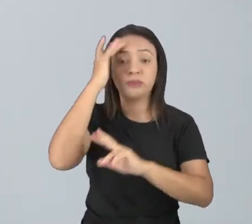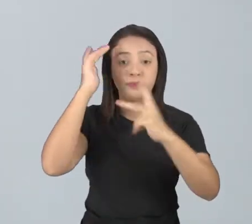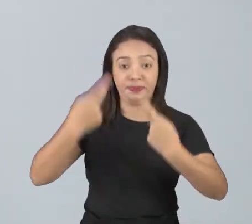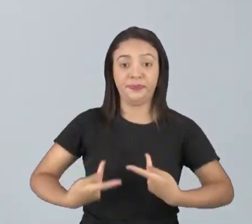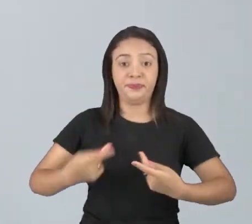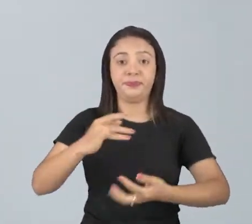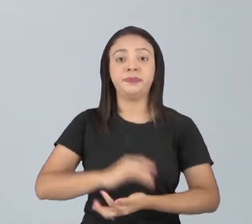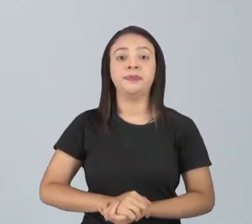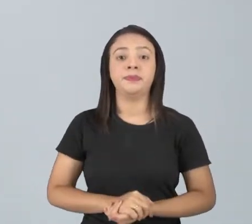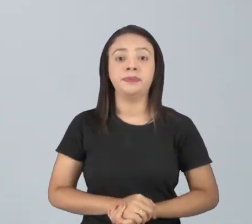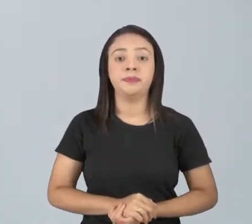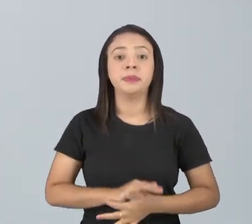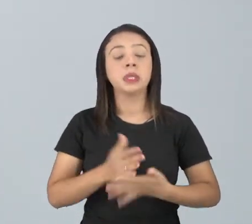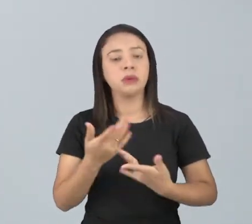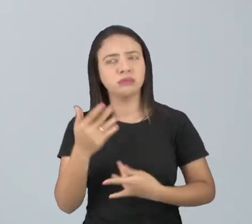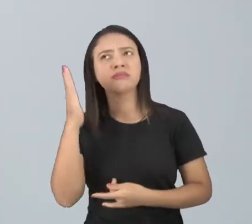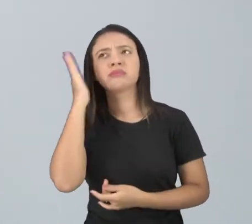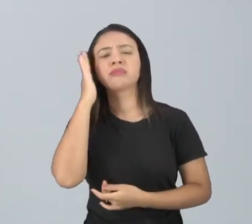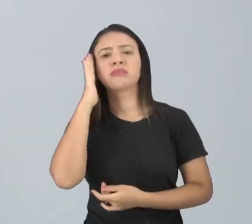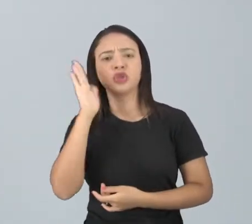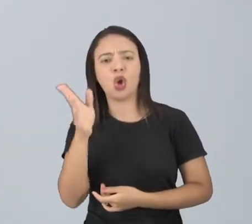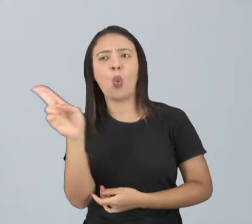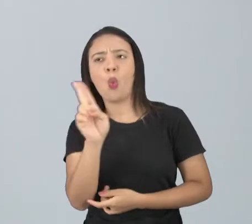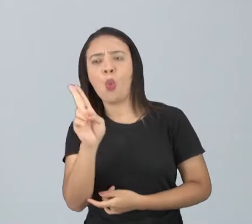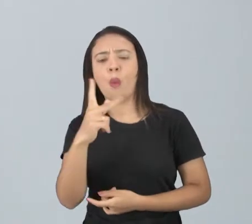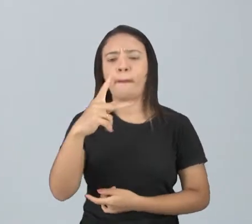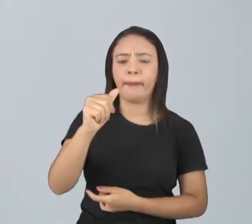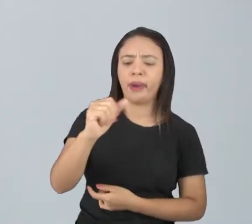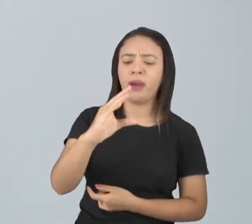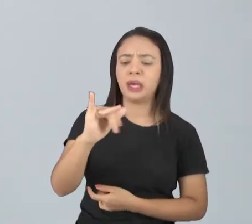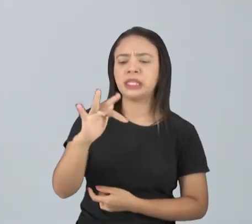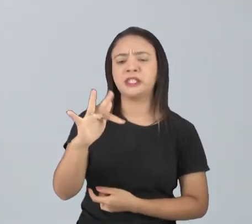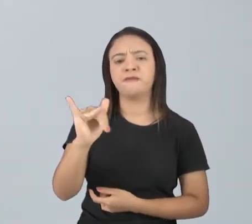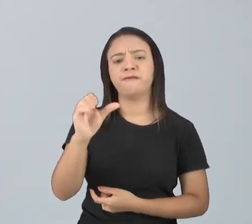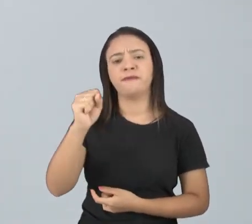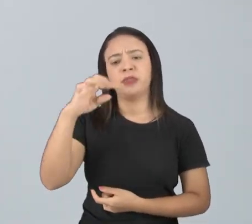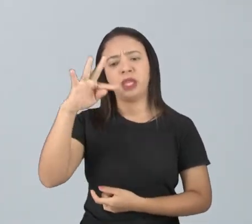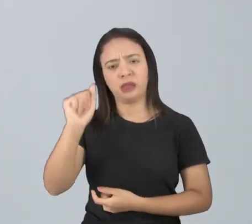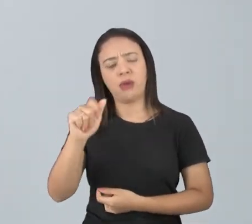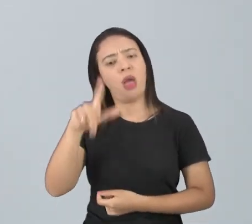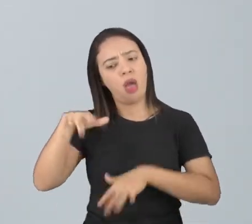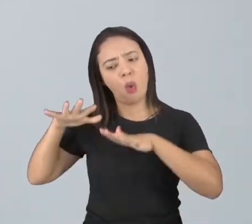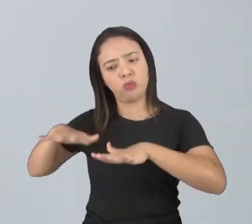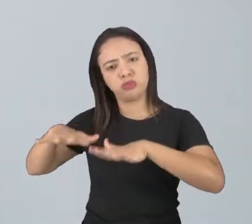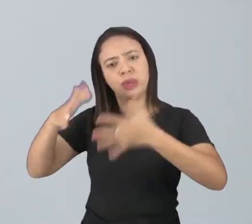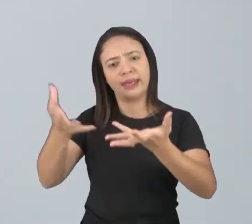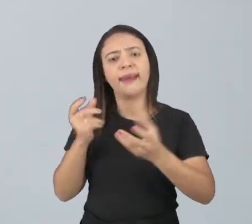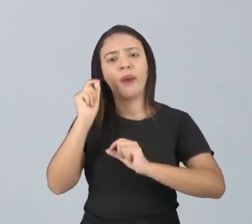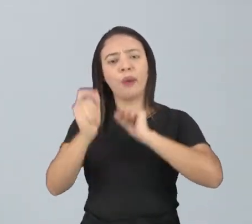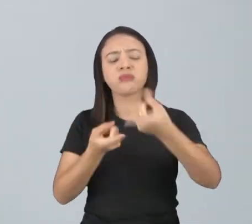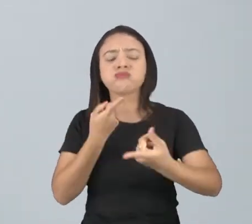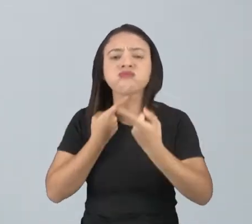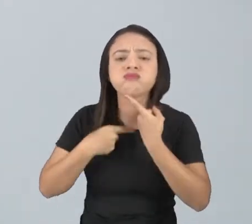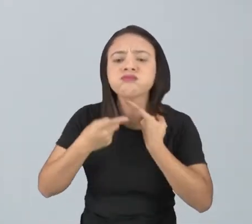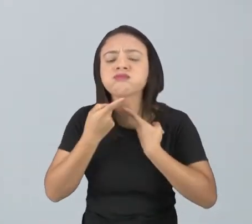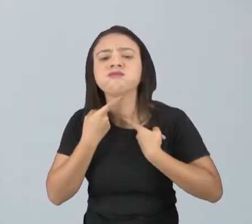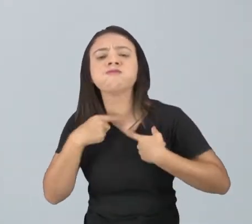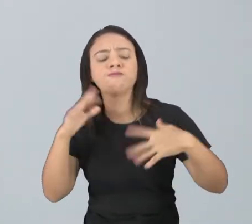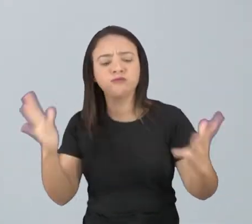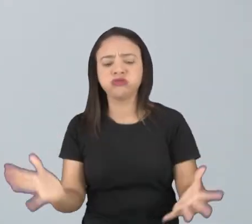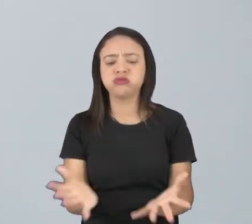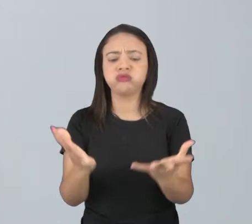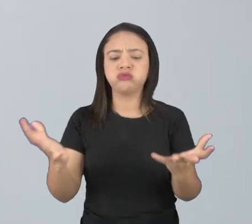próprio nome já nos dá uma luz, o movimento pacifista é um movimento que procura cada vez mais